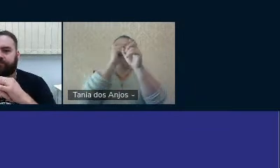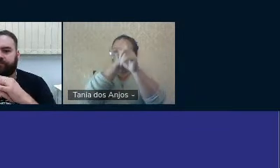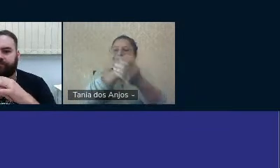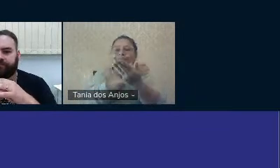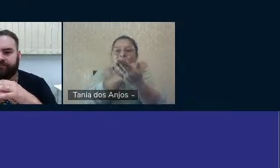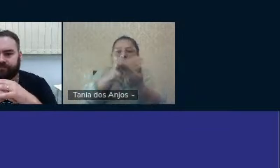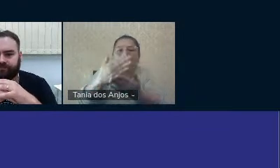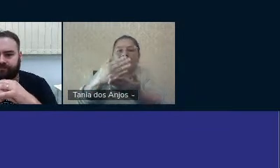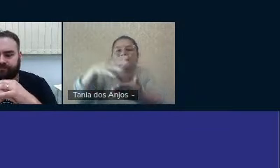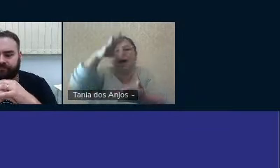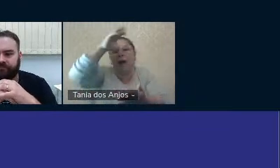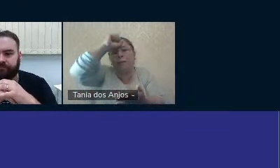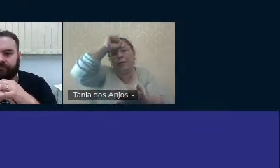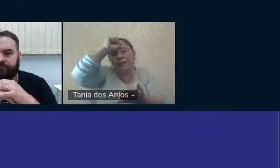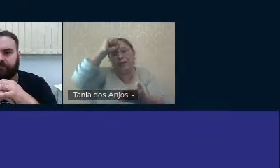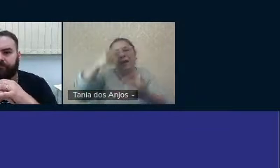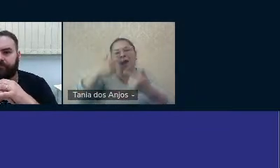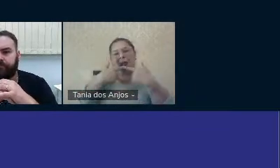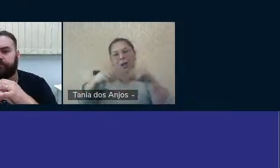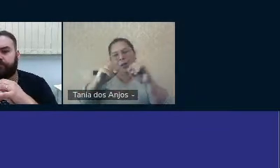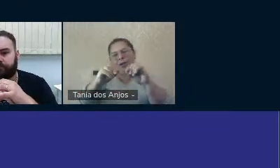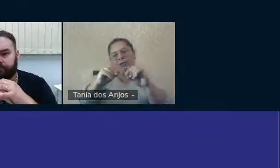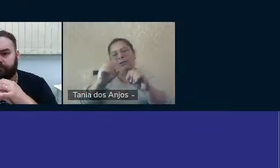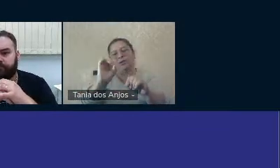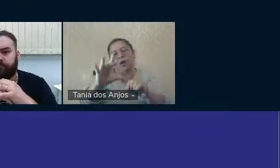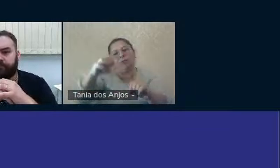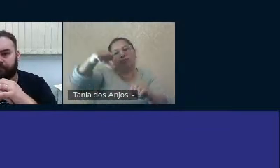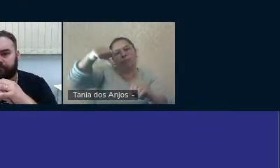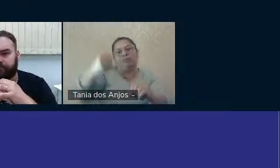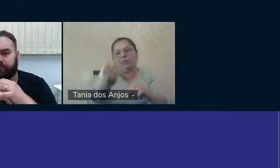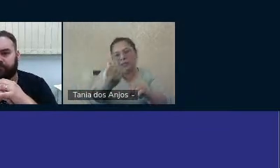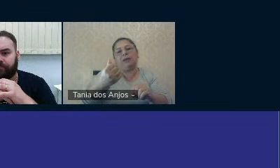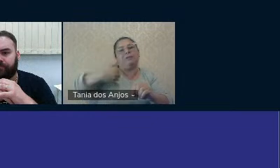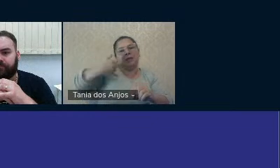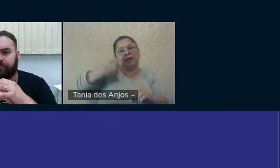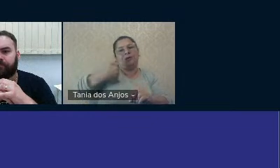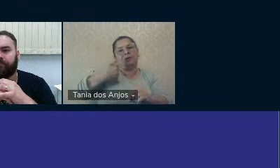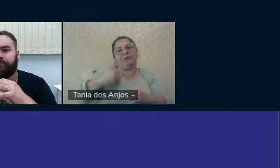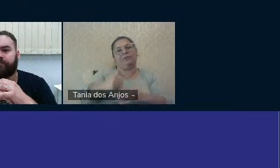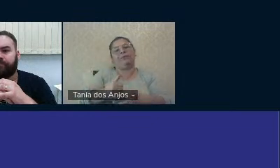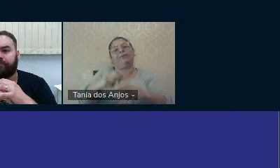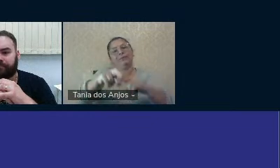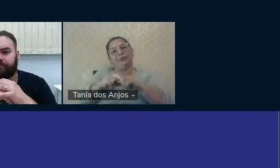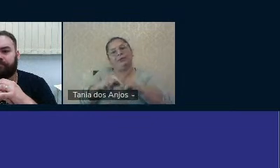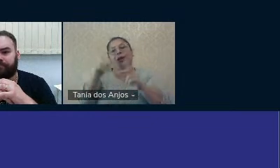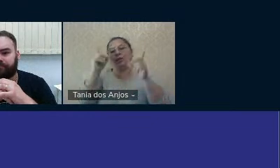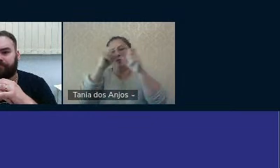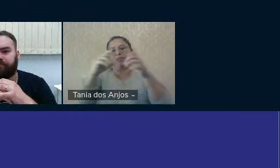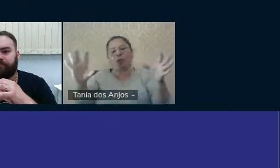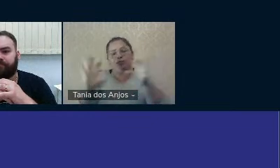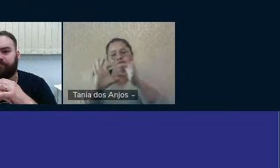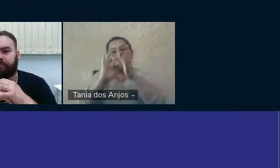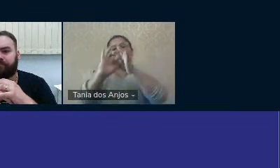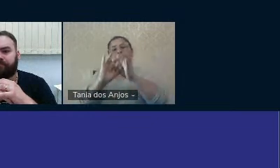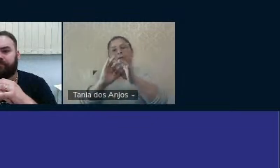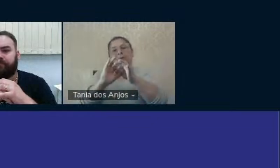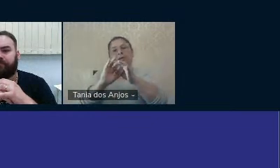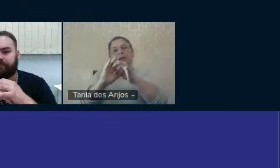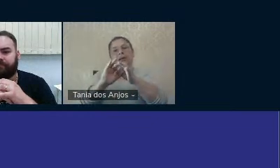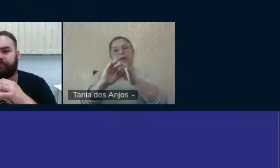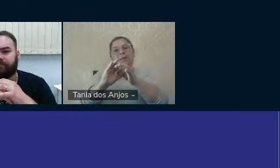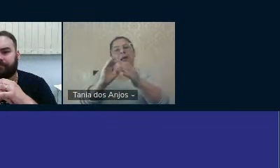inicia o aprendizado da língua só com 6 anos. E aí fica difícil conciliar a língua de